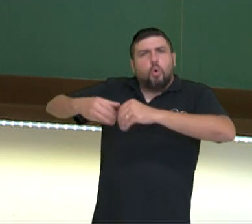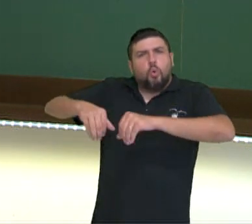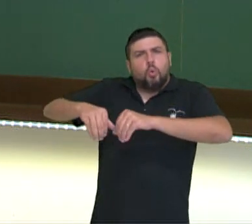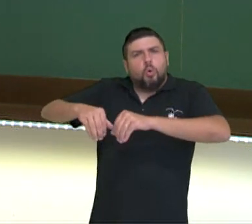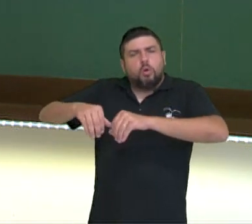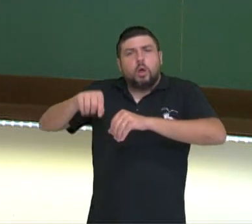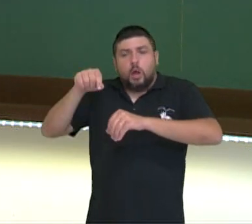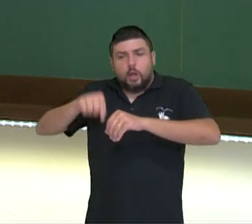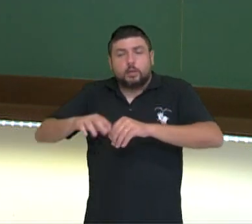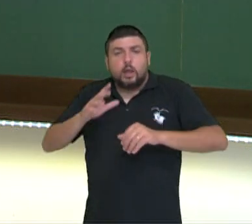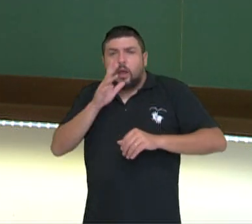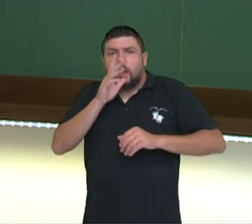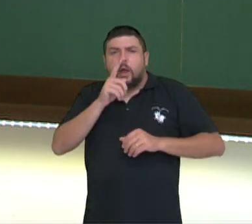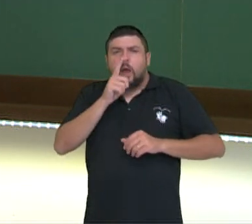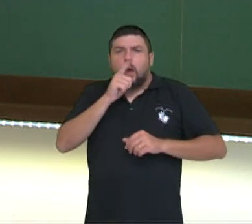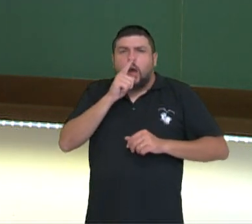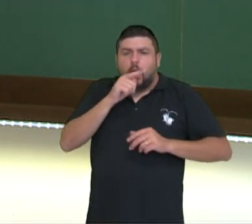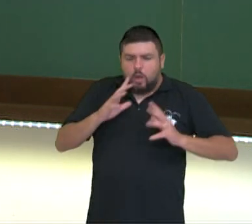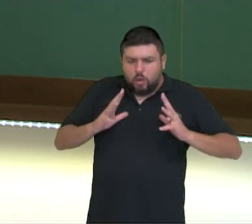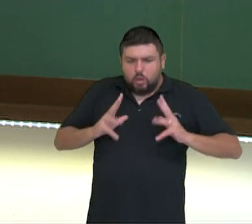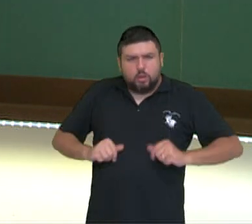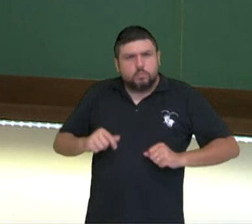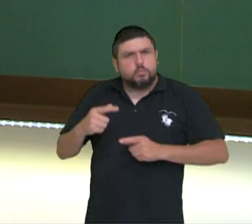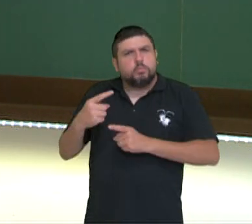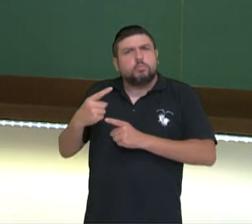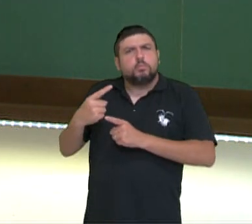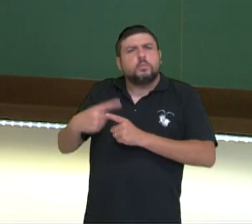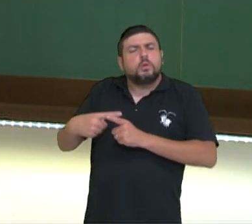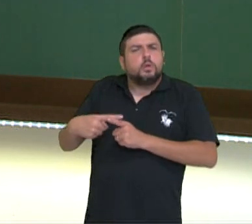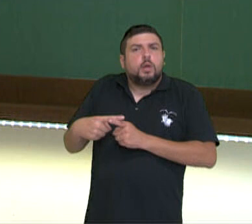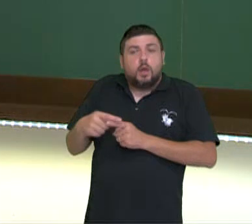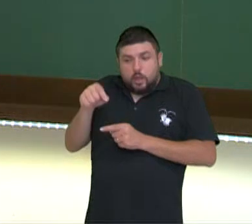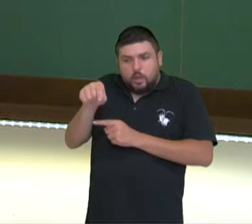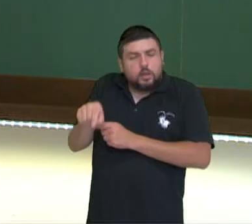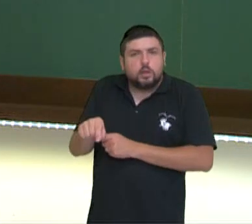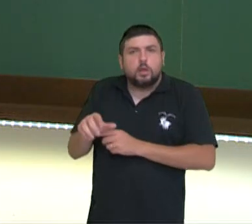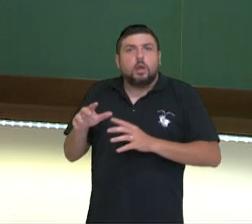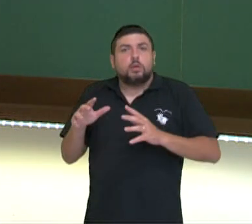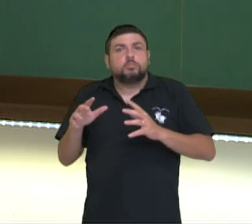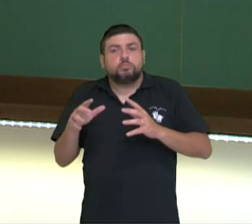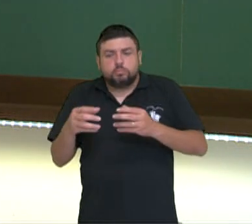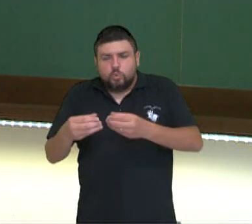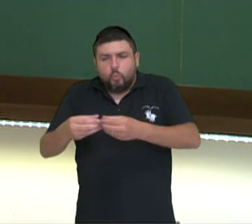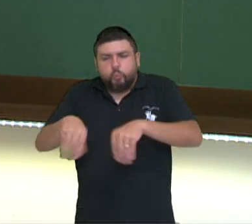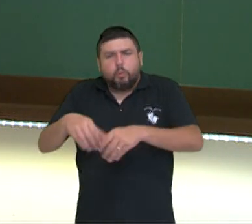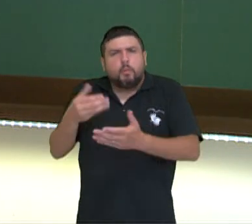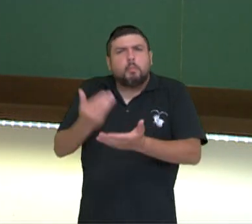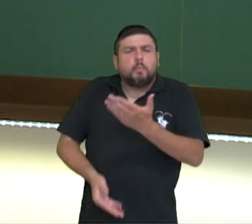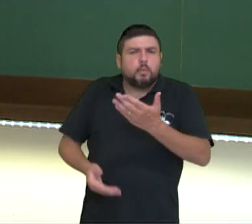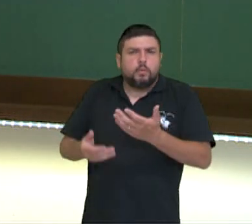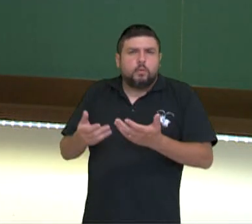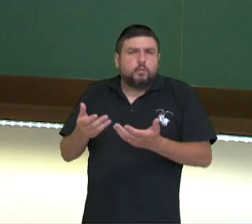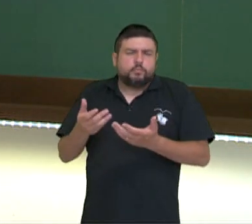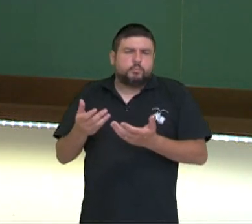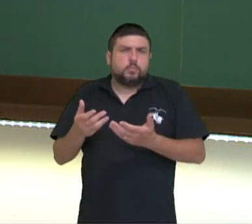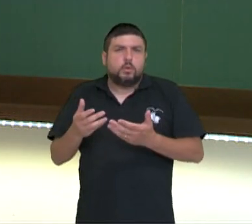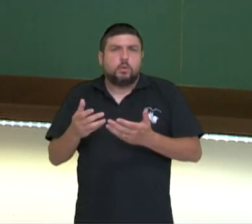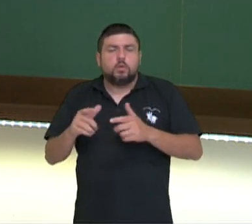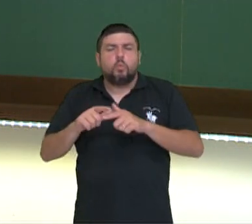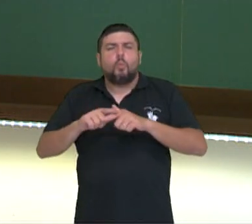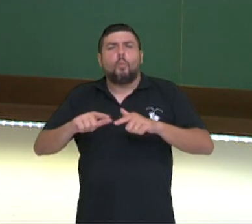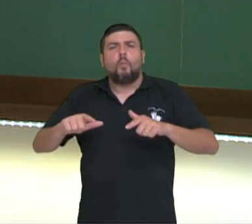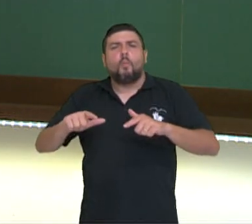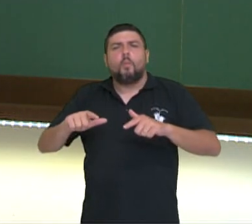ciclo vai continuando com o desenvolvimento dessas larvas, e essas larvas novamente vão se tornar pupa e